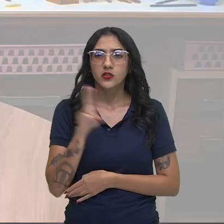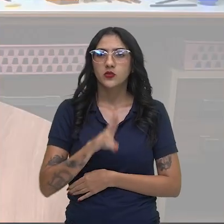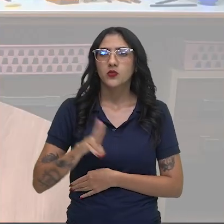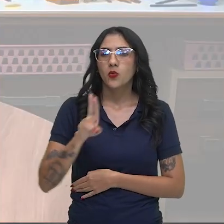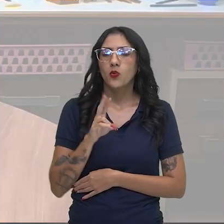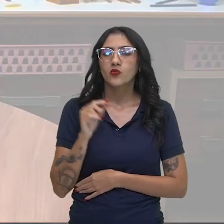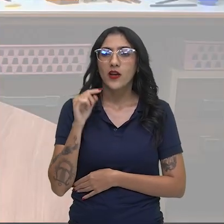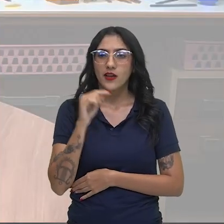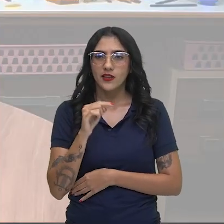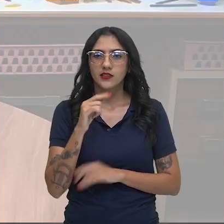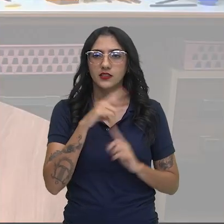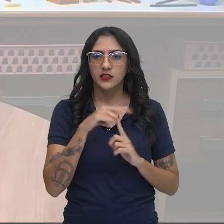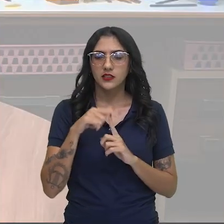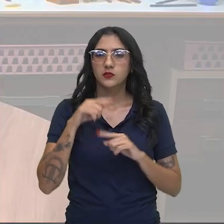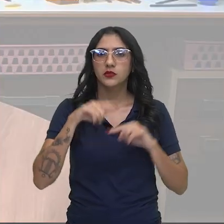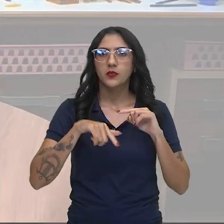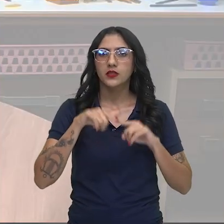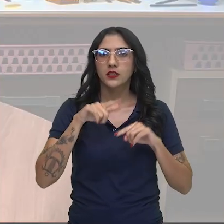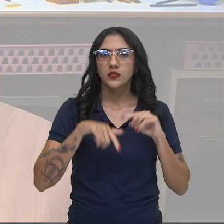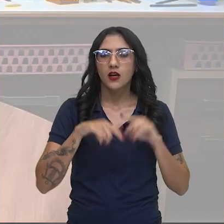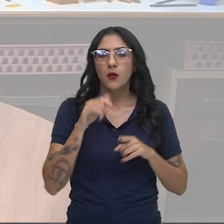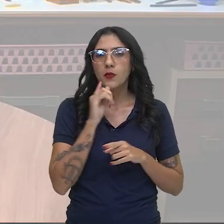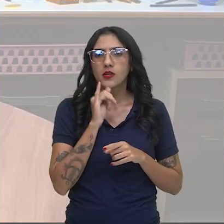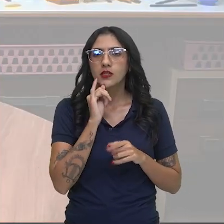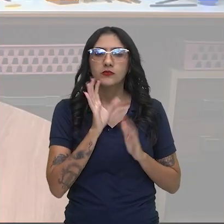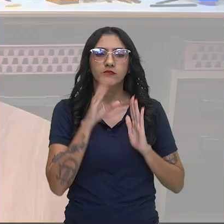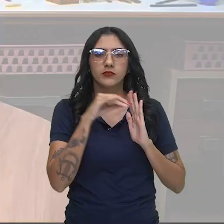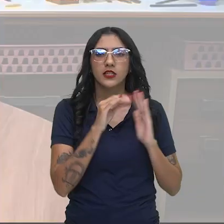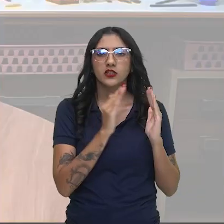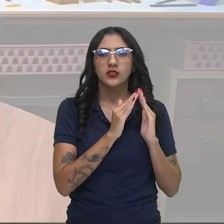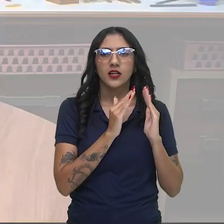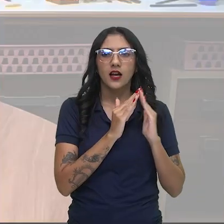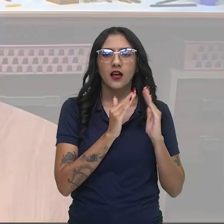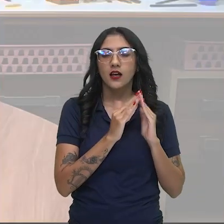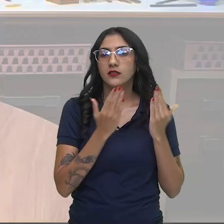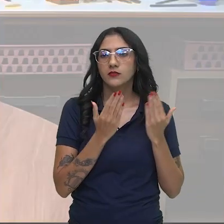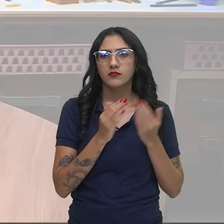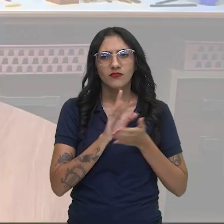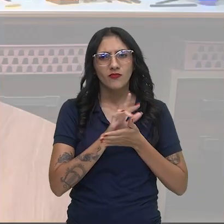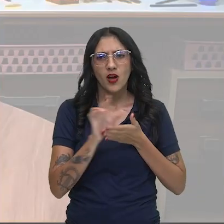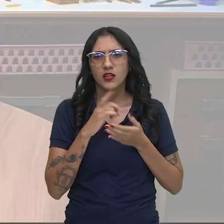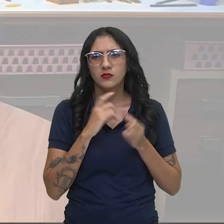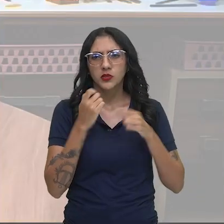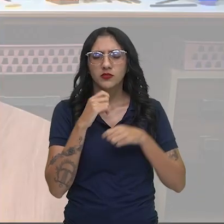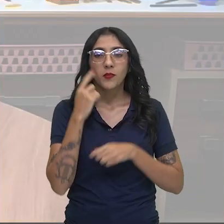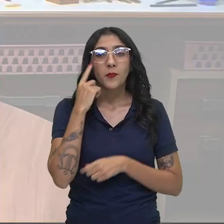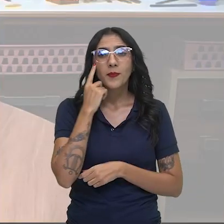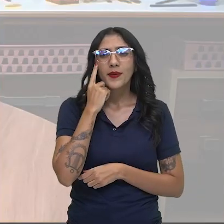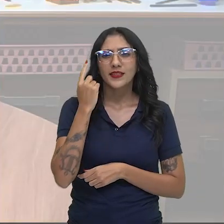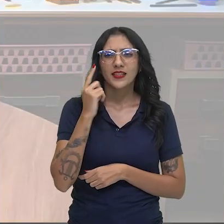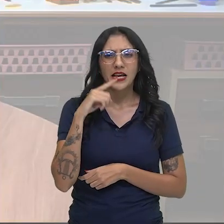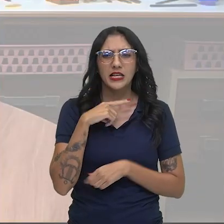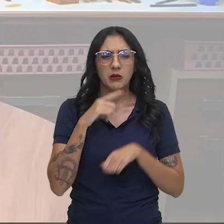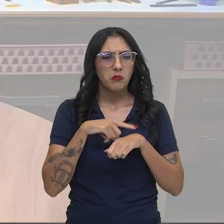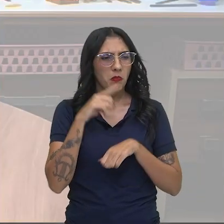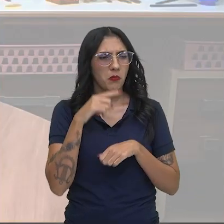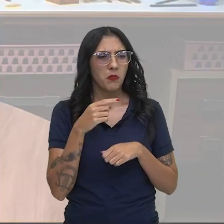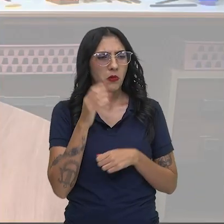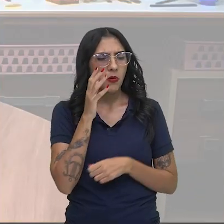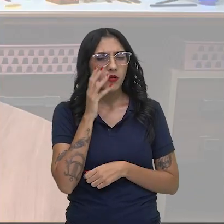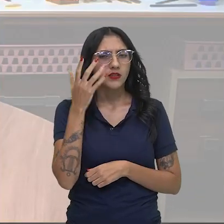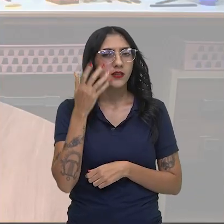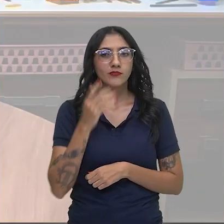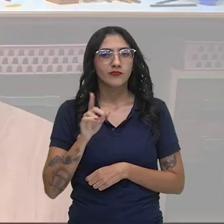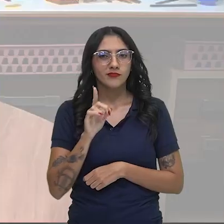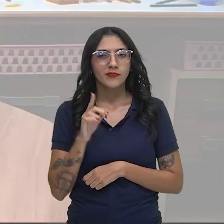de Arduino, eu tenho aqui nas casas. Muitas das vezes você pode até pensar que é uma mágica, mas não é. É porque